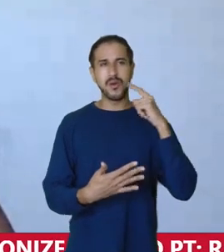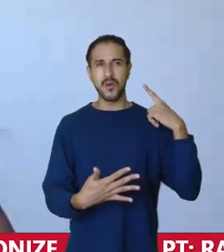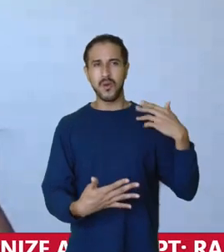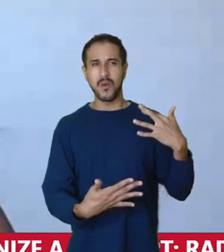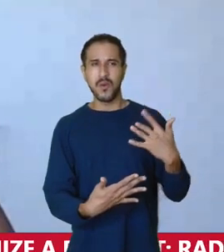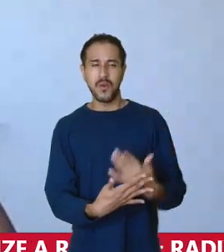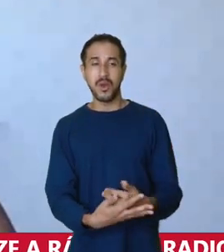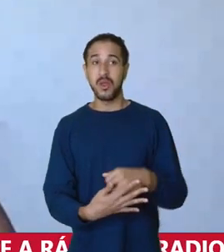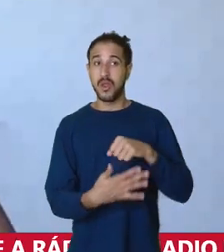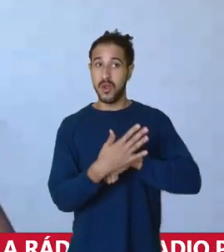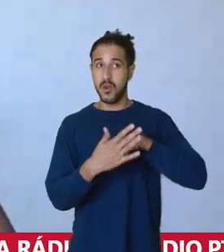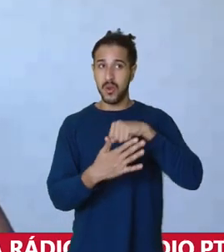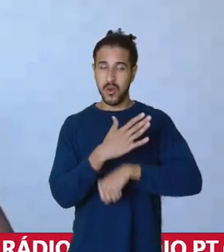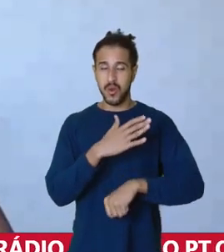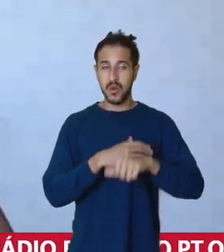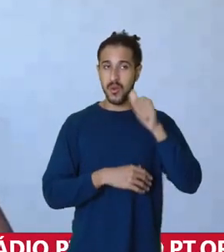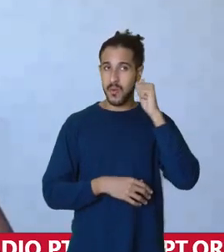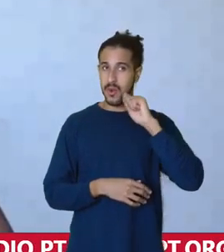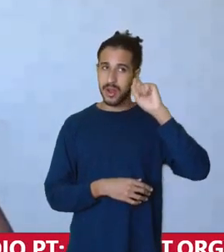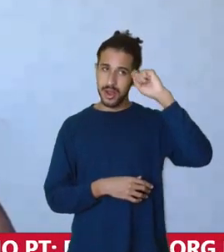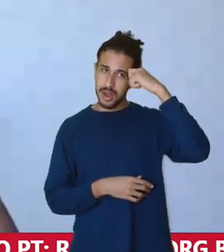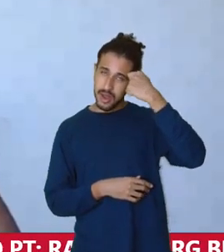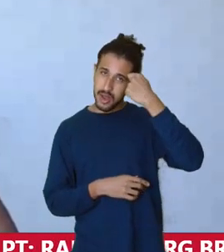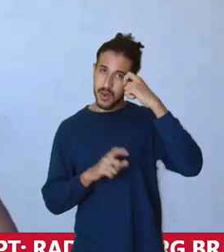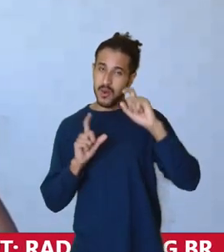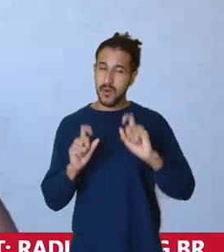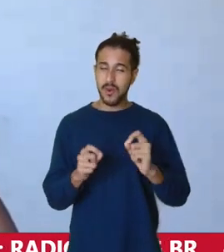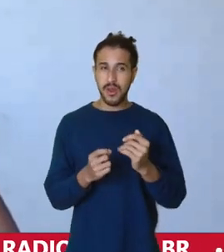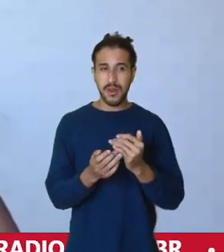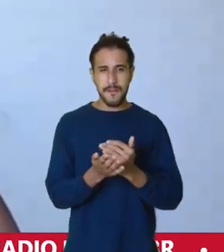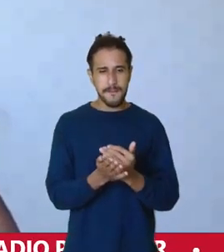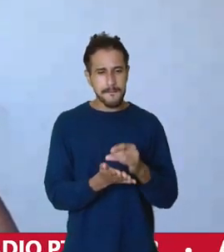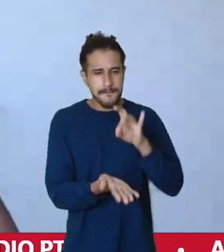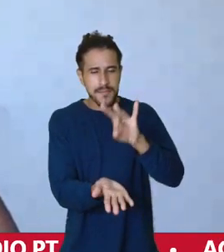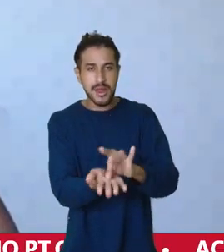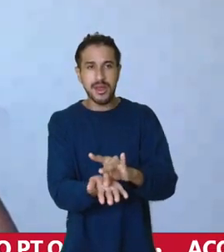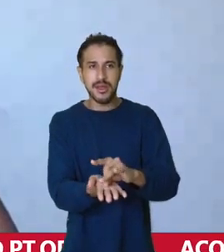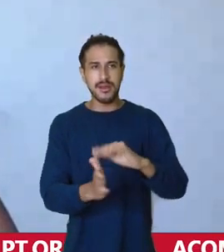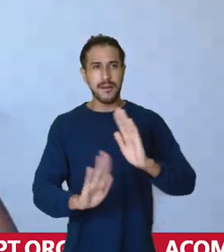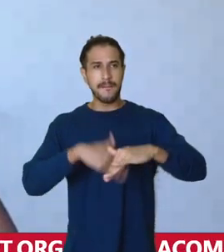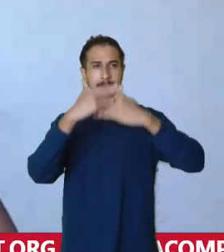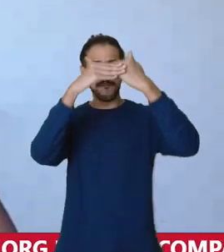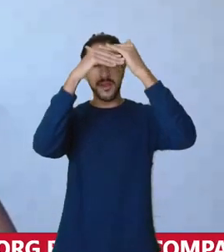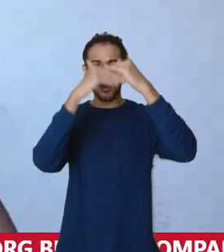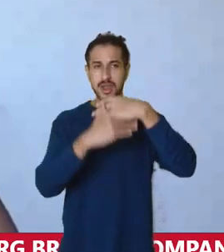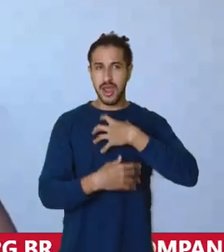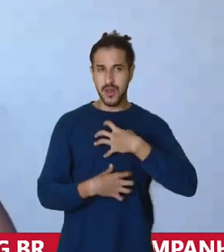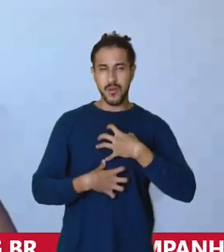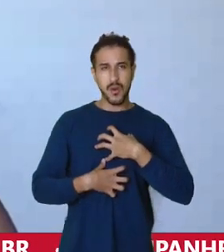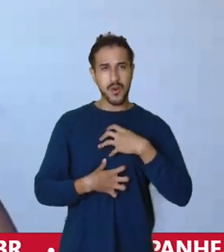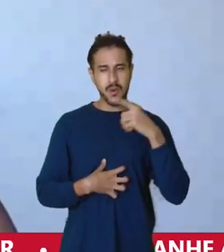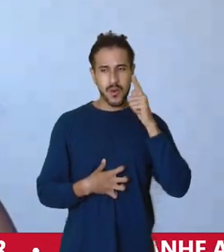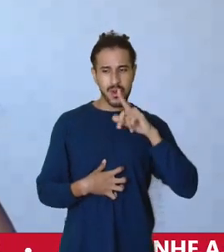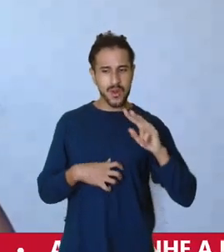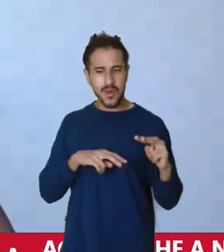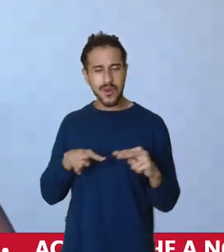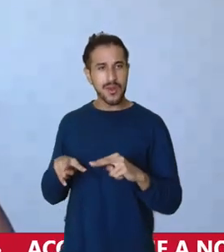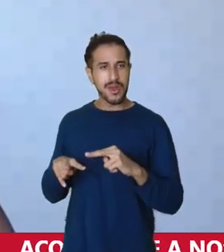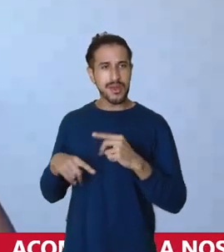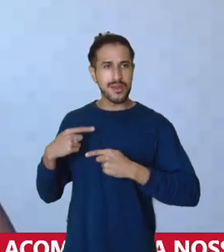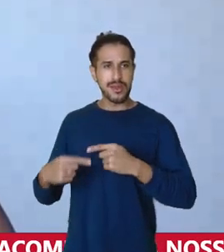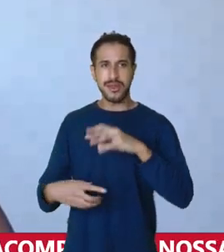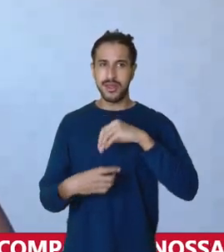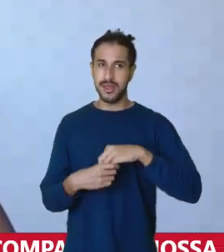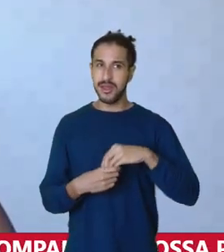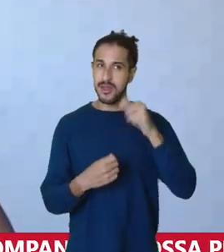histórico processo de lutas de mulheres negras que se materializam em avanços na forma como são vistas os debates